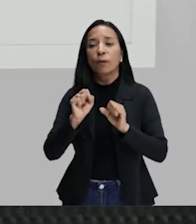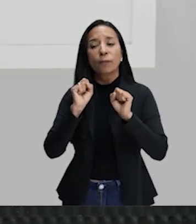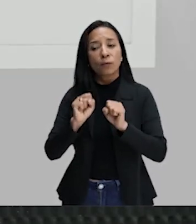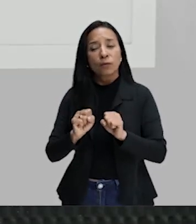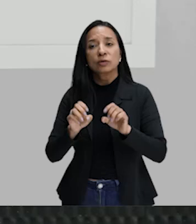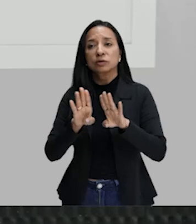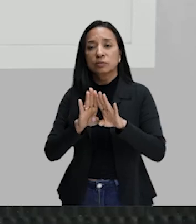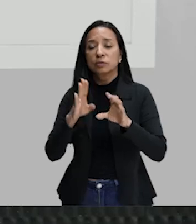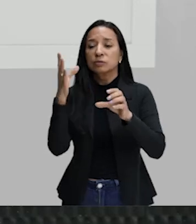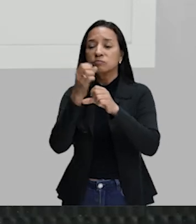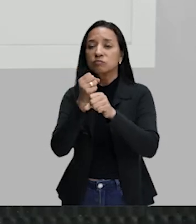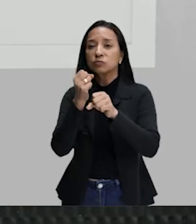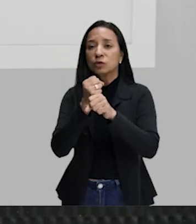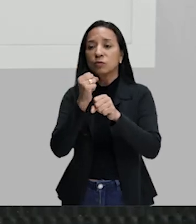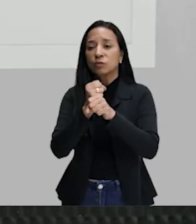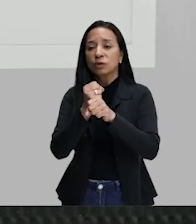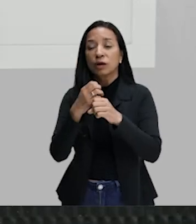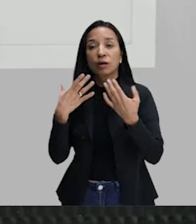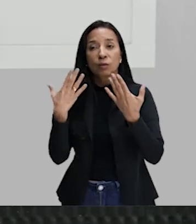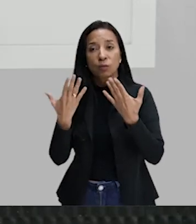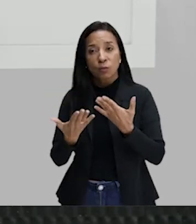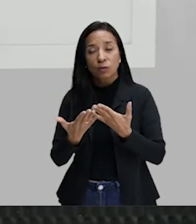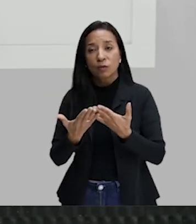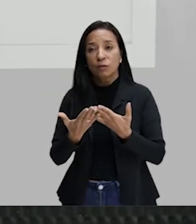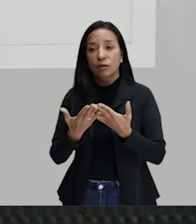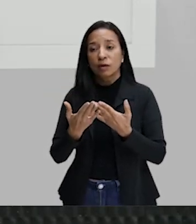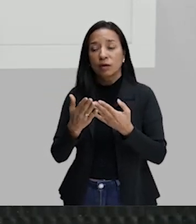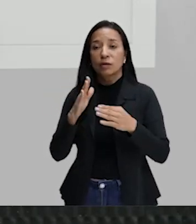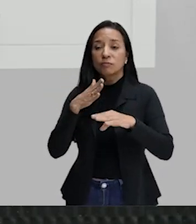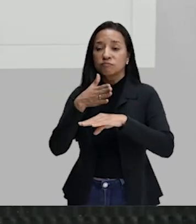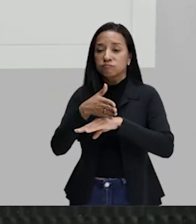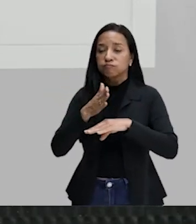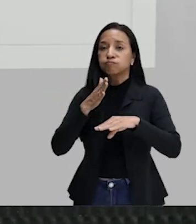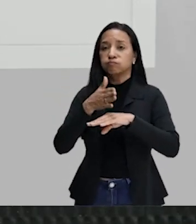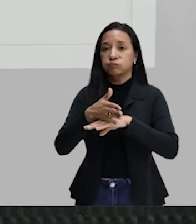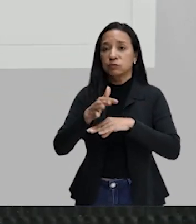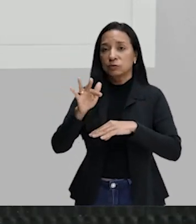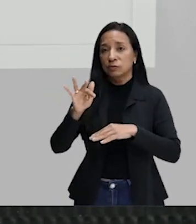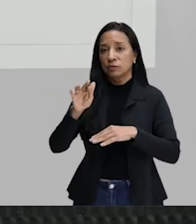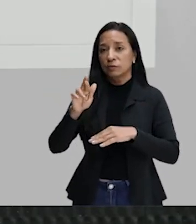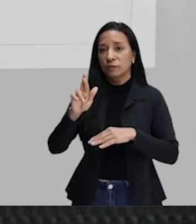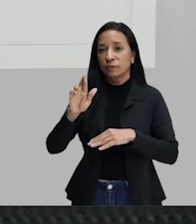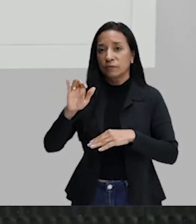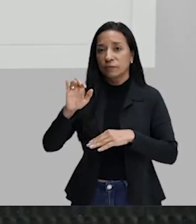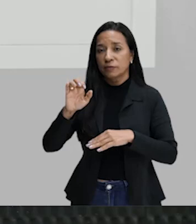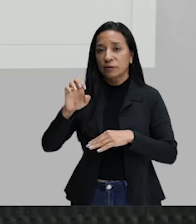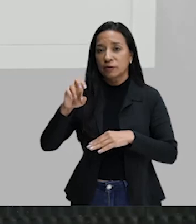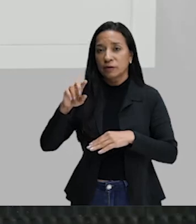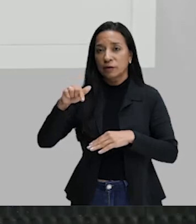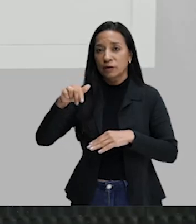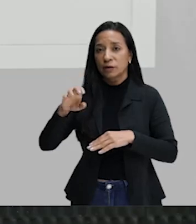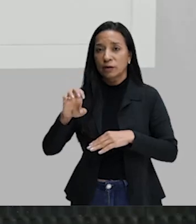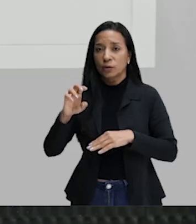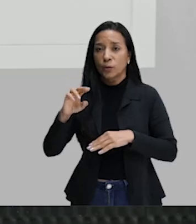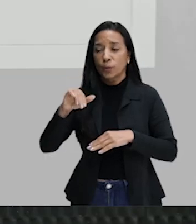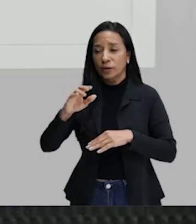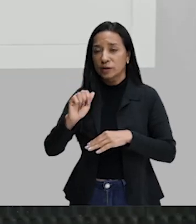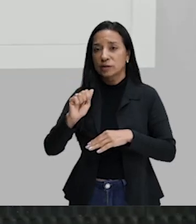qual é a frequência, certo, deste movimento.